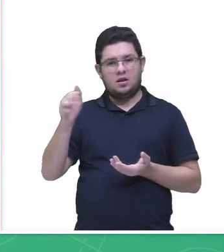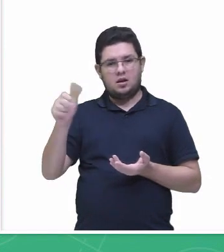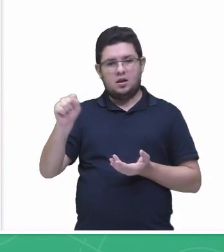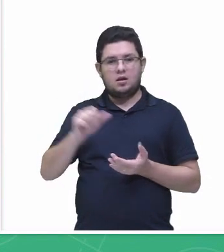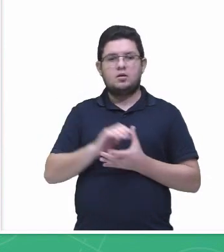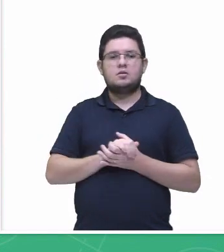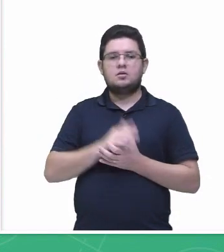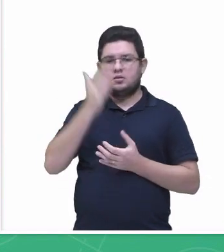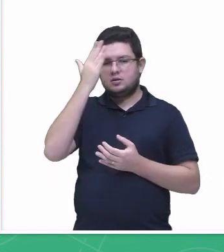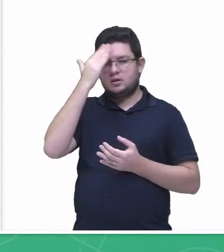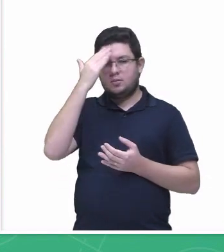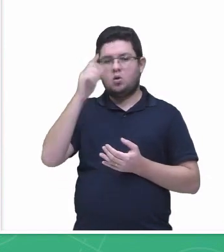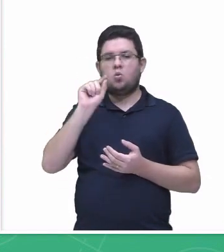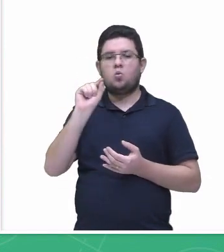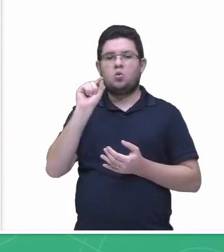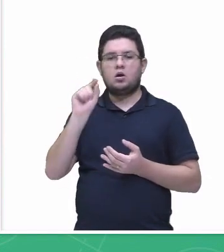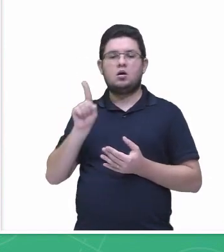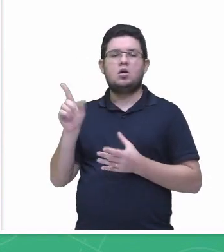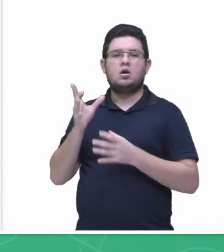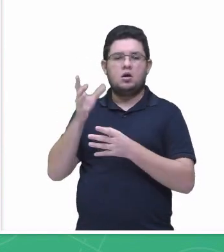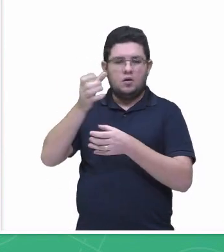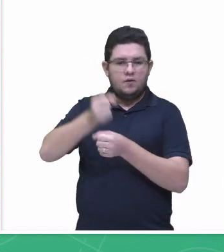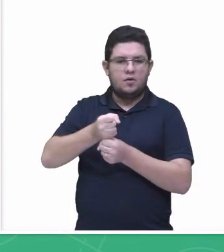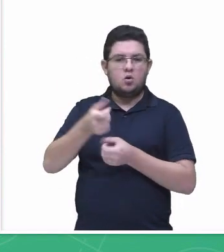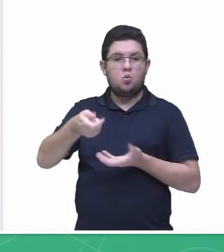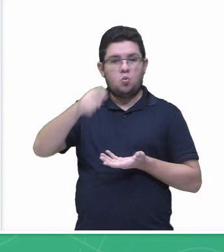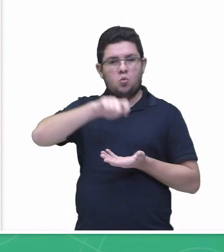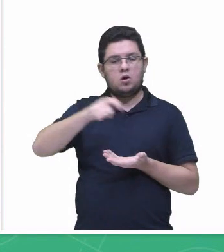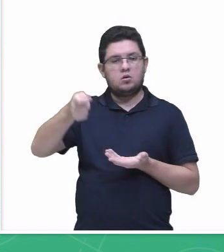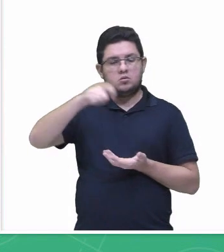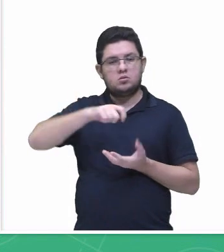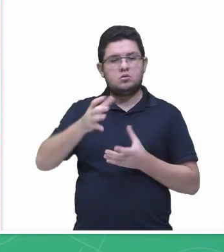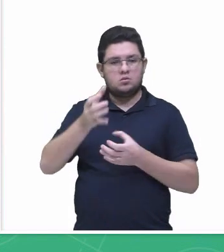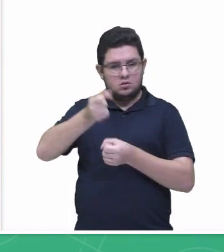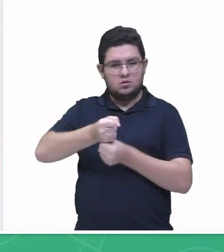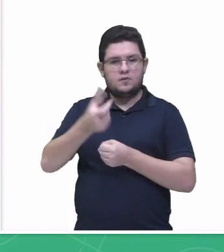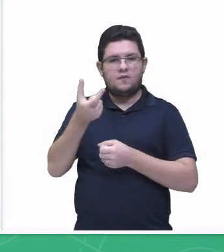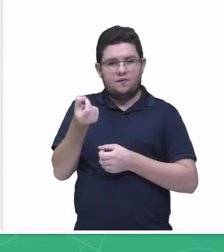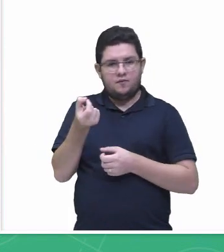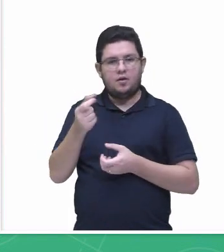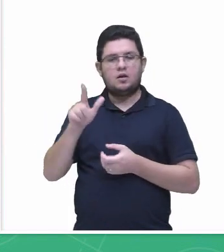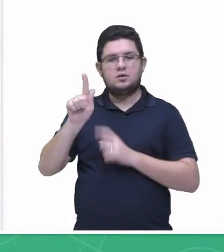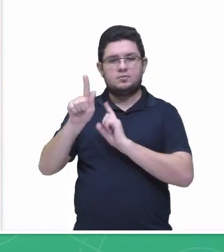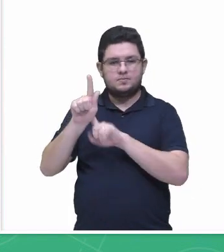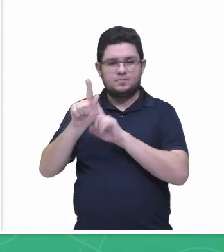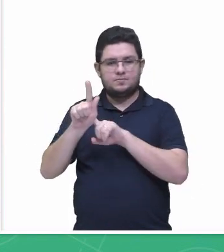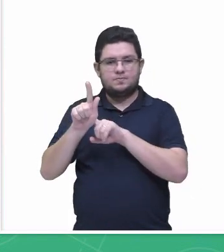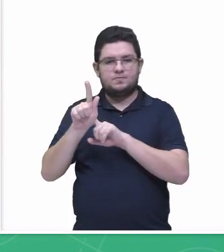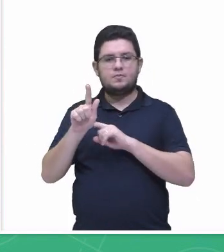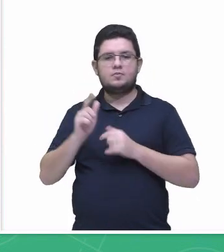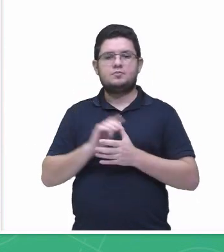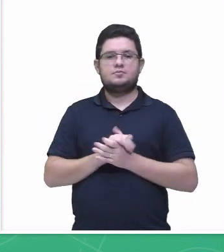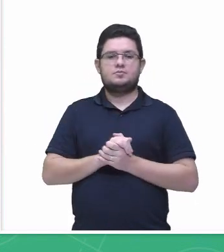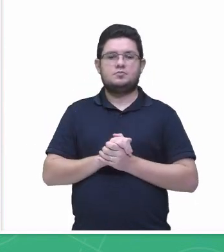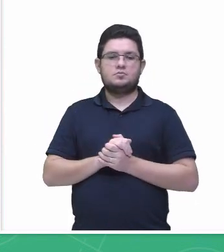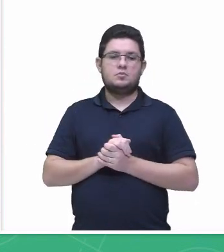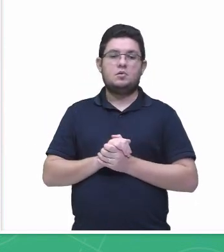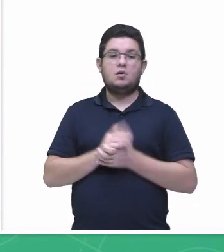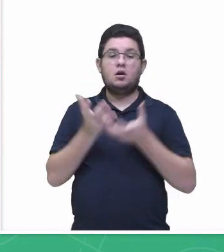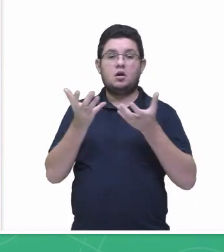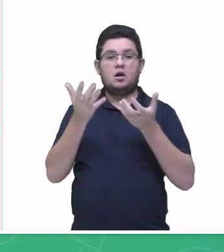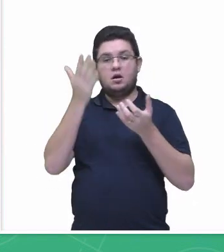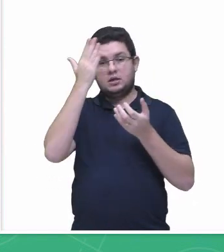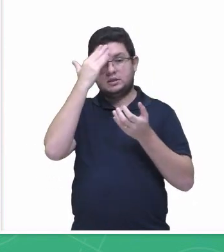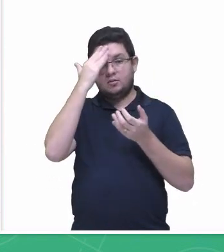então, em 2 colheres, terão aqui 20 gramas de açúcar. Como ele quer